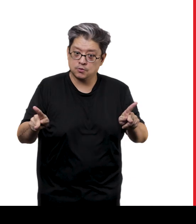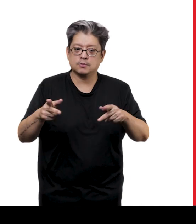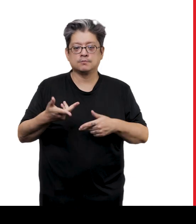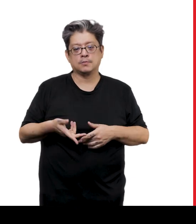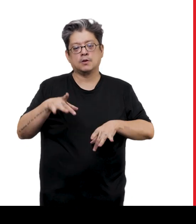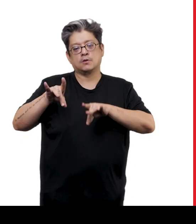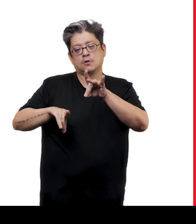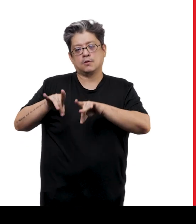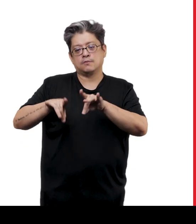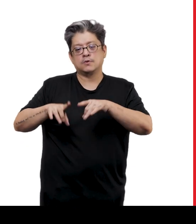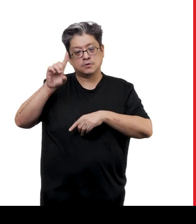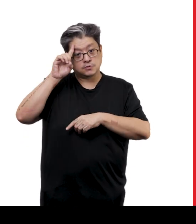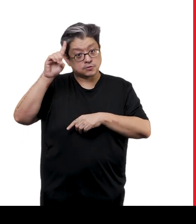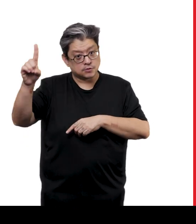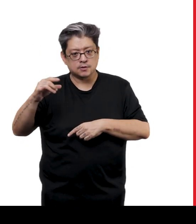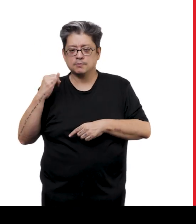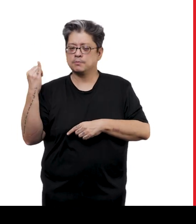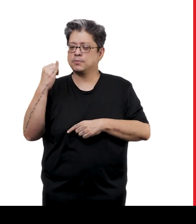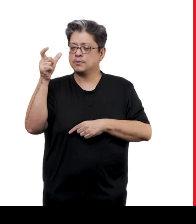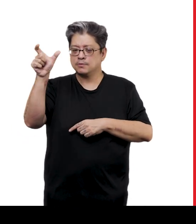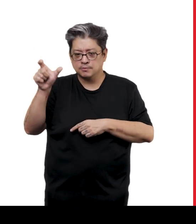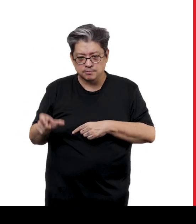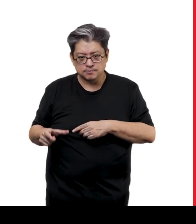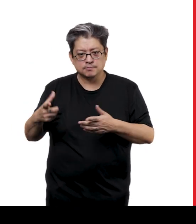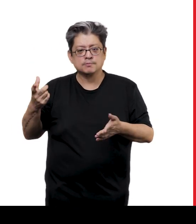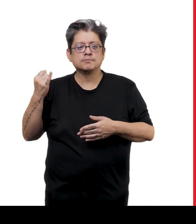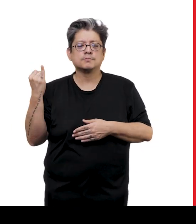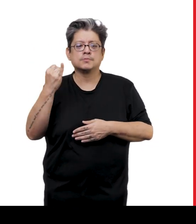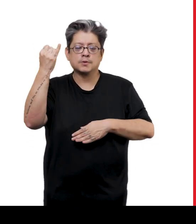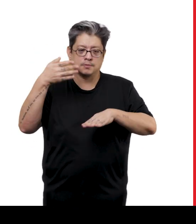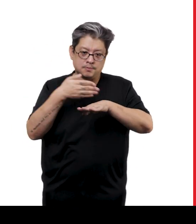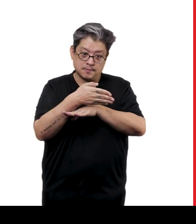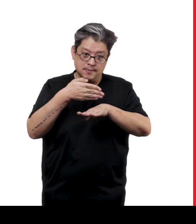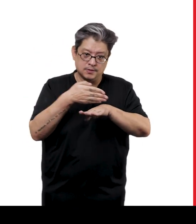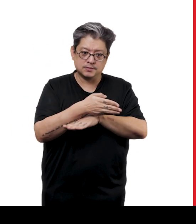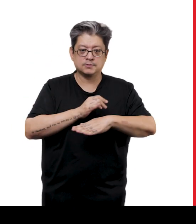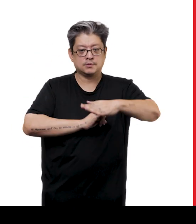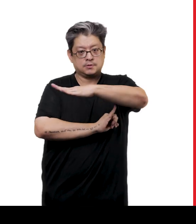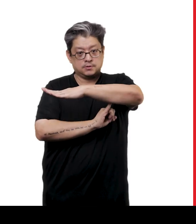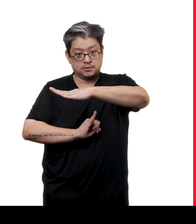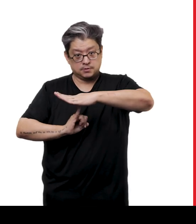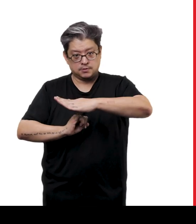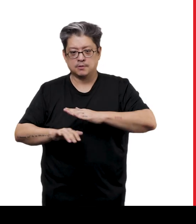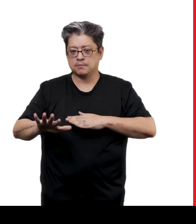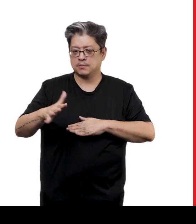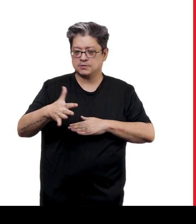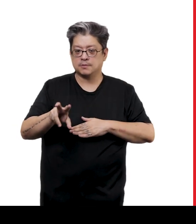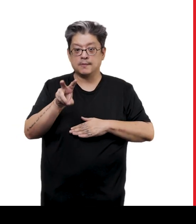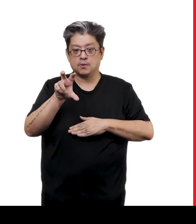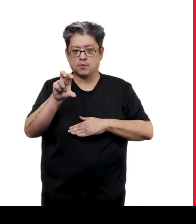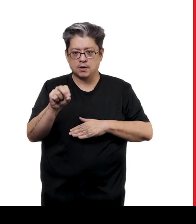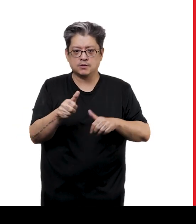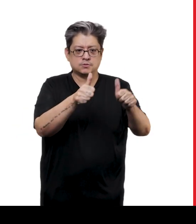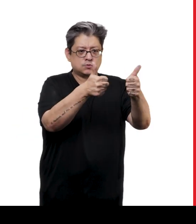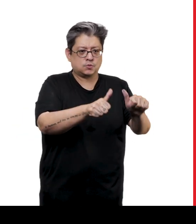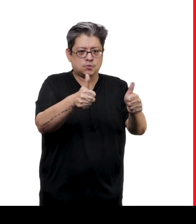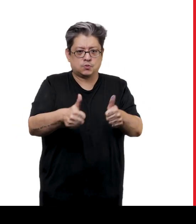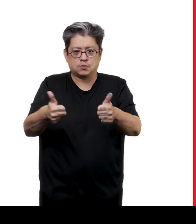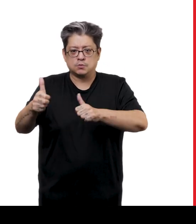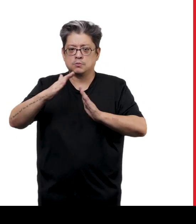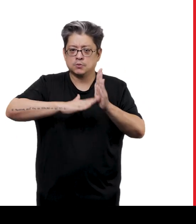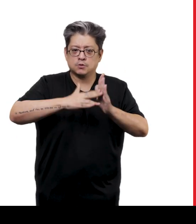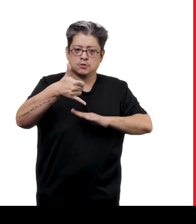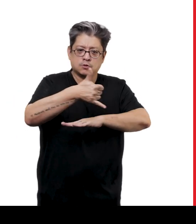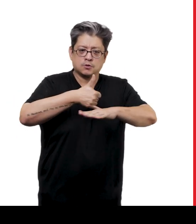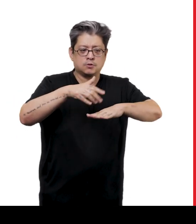algumas datas marcantes, figuras centrais da trajetória da instituição e cerca de 50 obras icônicas do